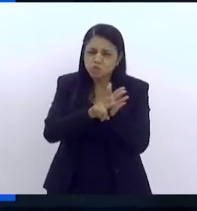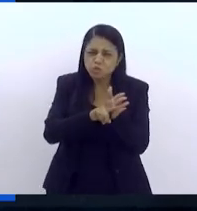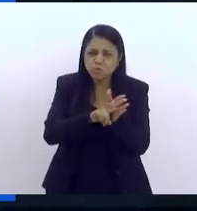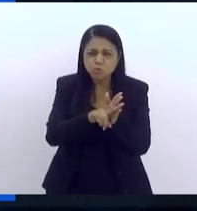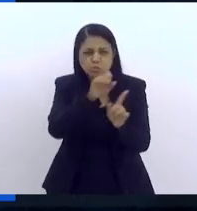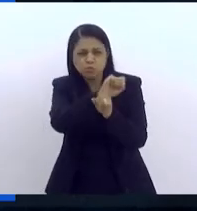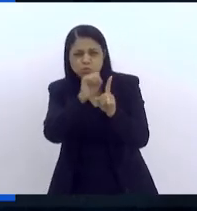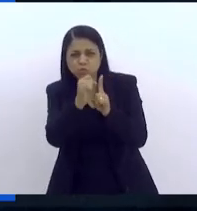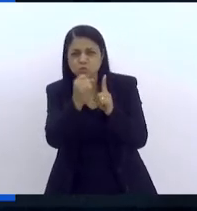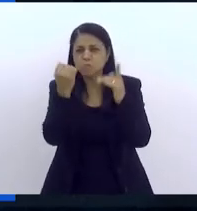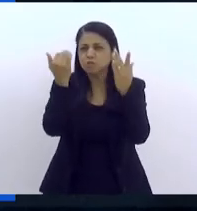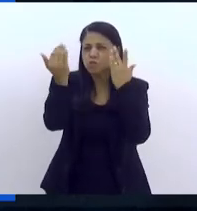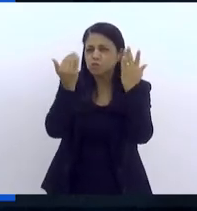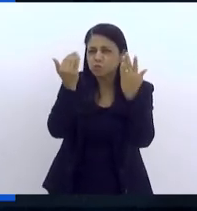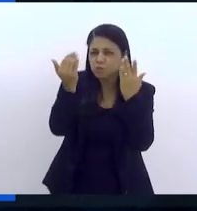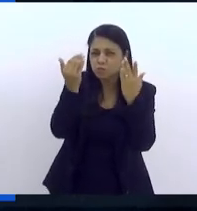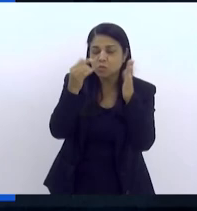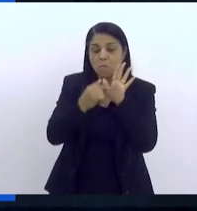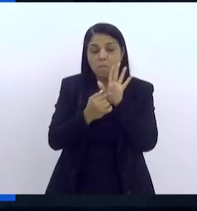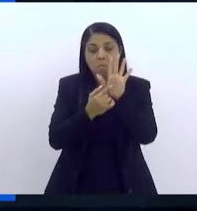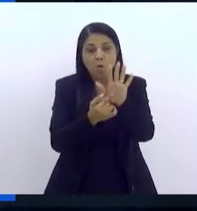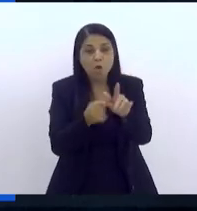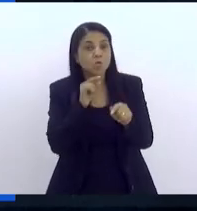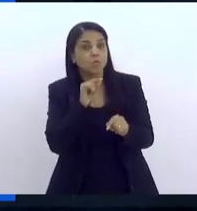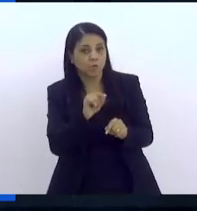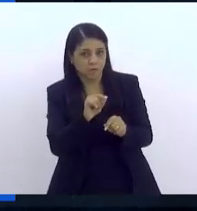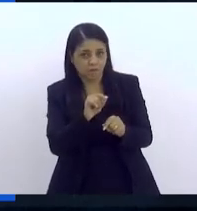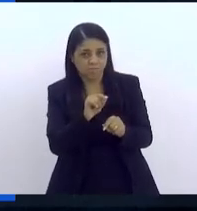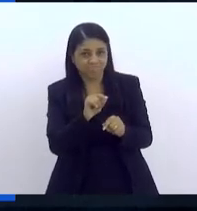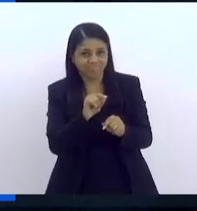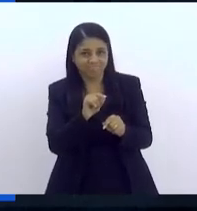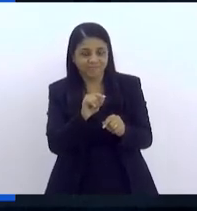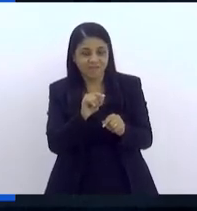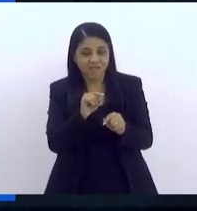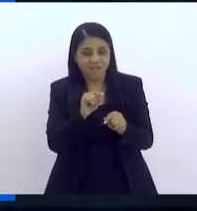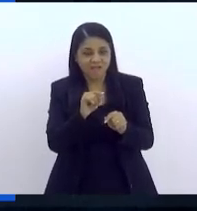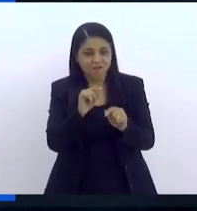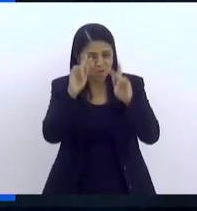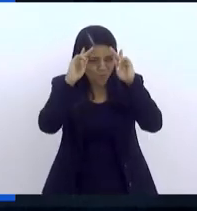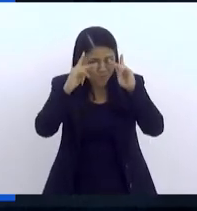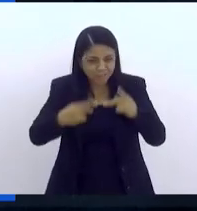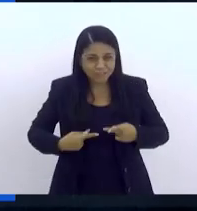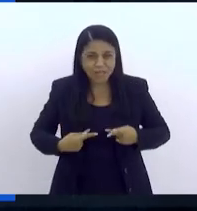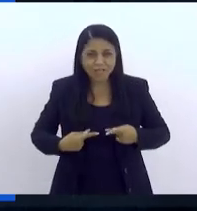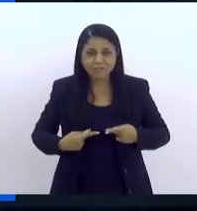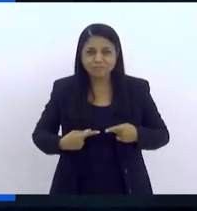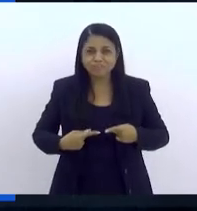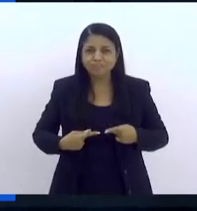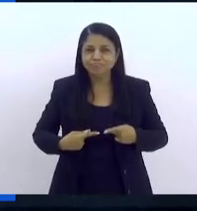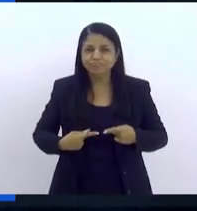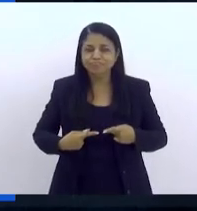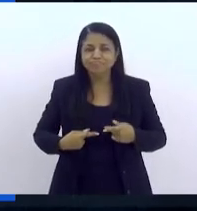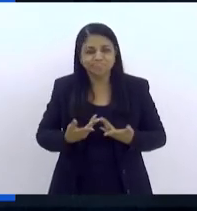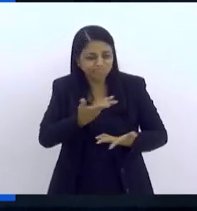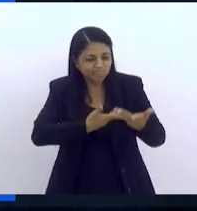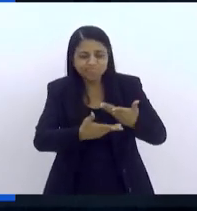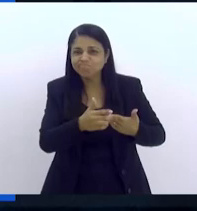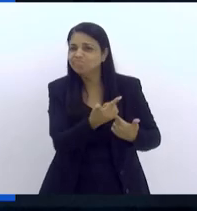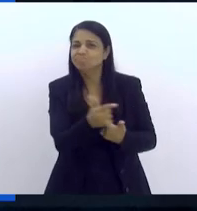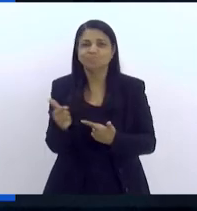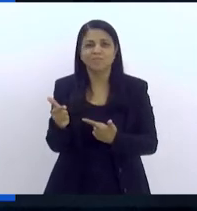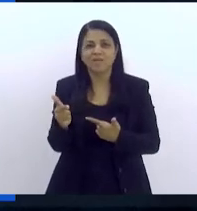psicologia vão falar sobre isso menos a gente humaniza as pessoas então quando a gente trabalha junto